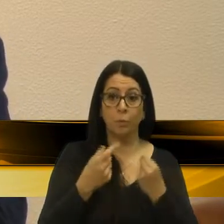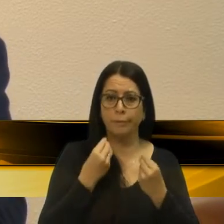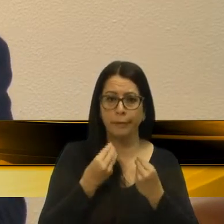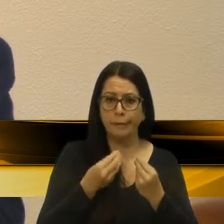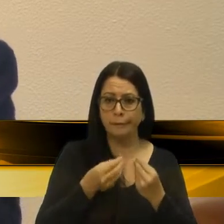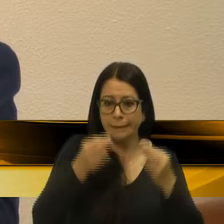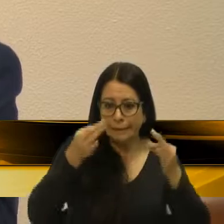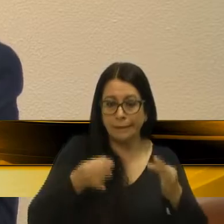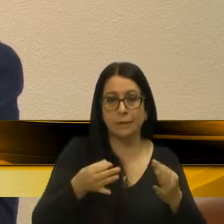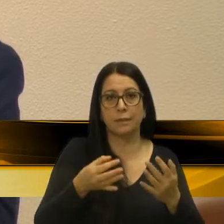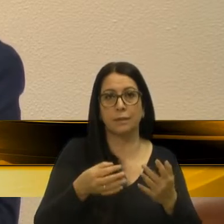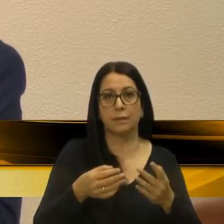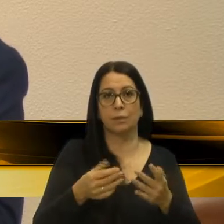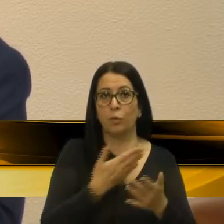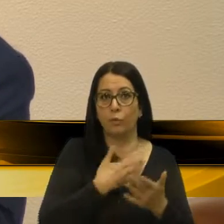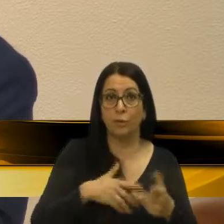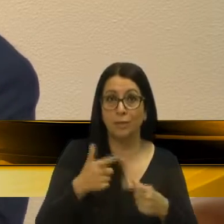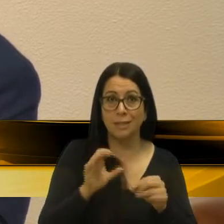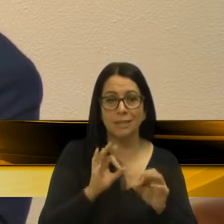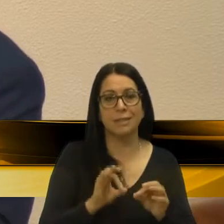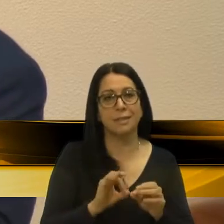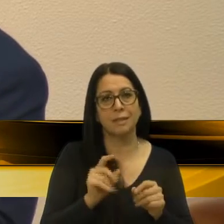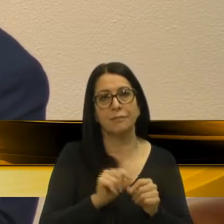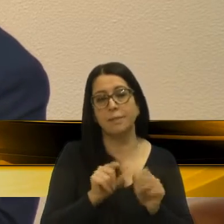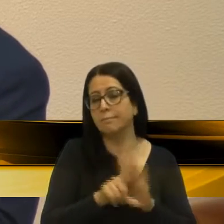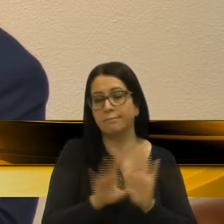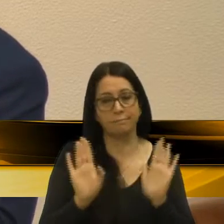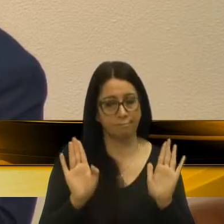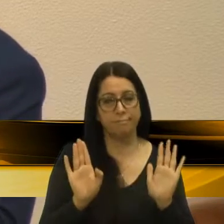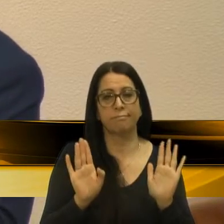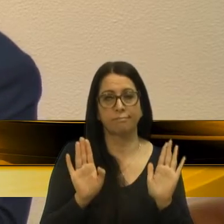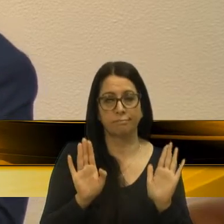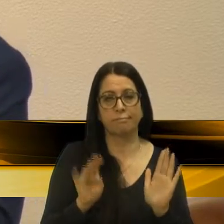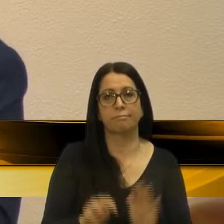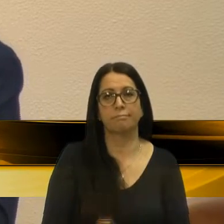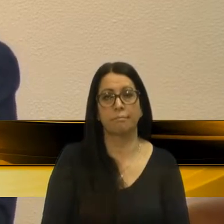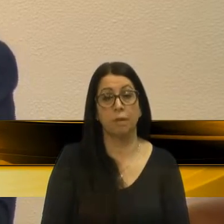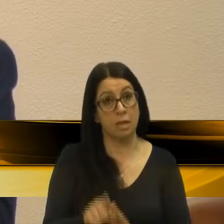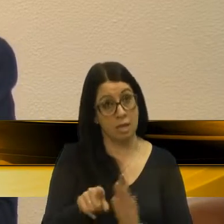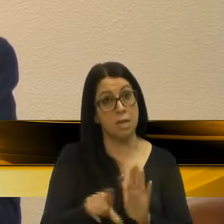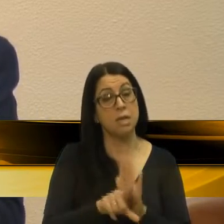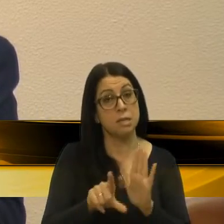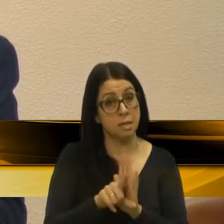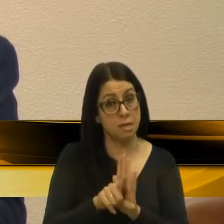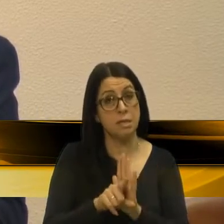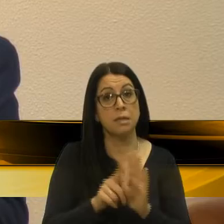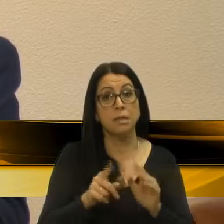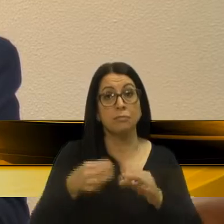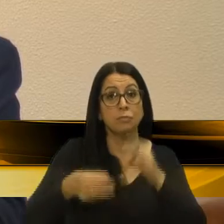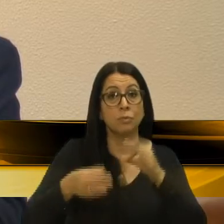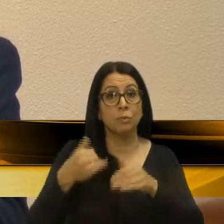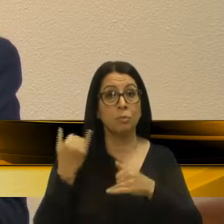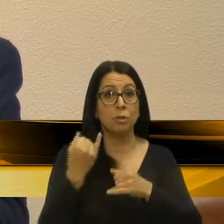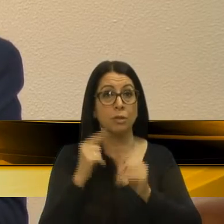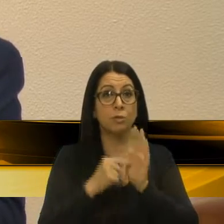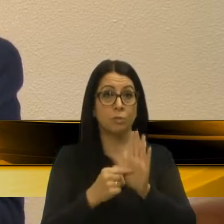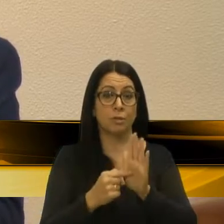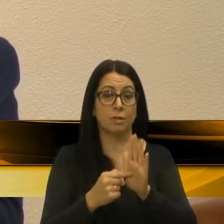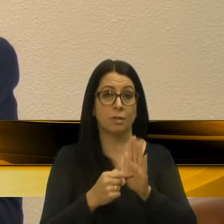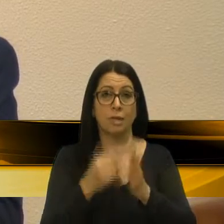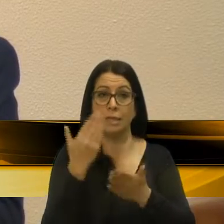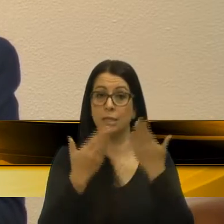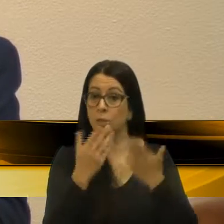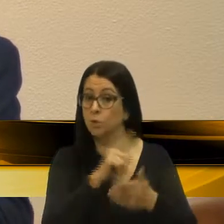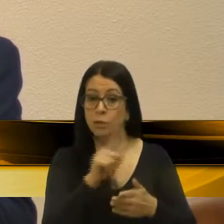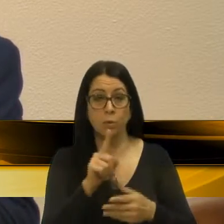convicção, quando o governo não tem convicção, a gente tem que fazer lei. E essa lei eu julgo muito importante da transmissão das licitações. E não vale só